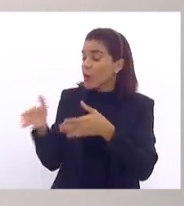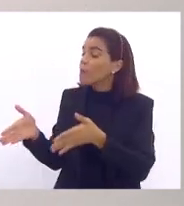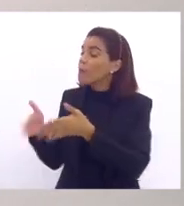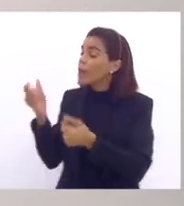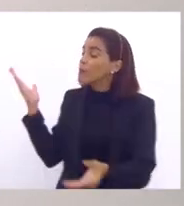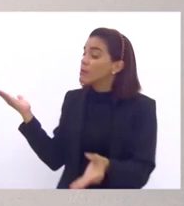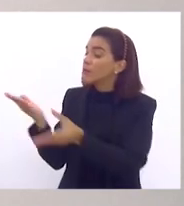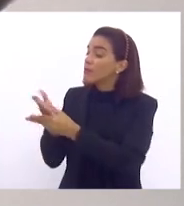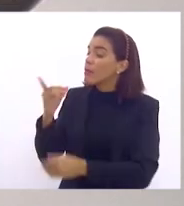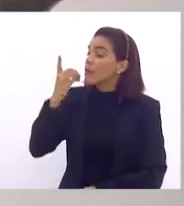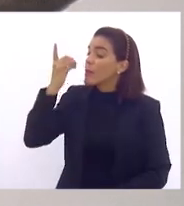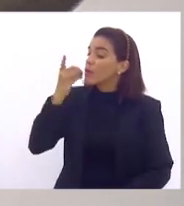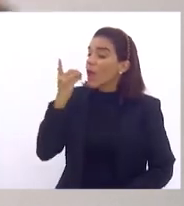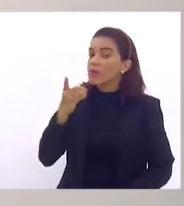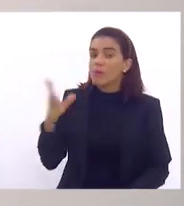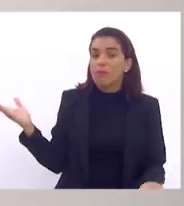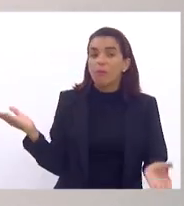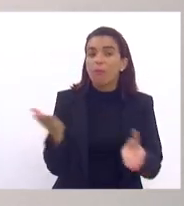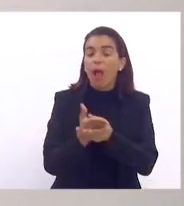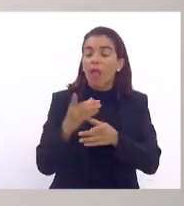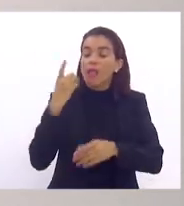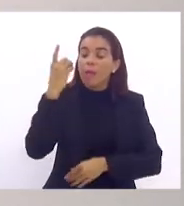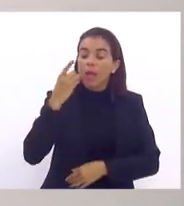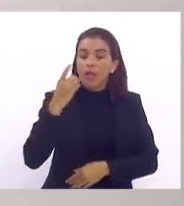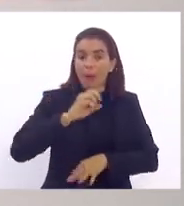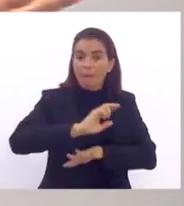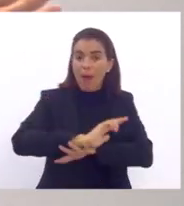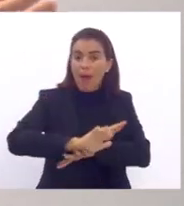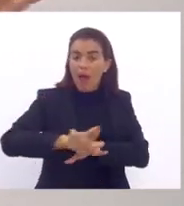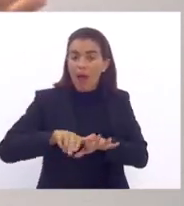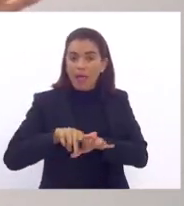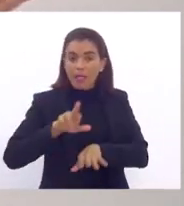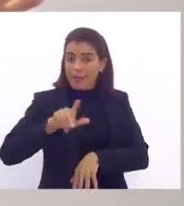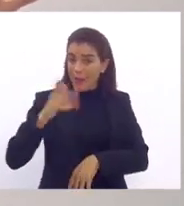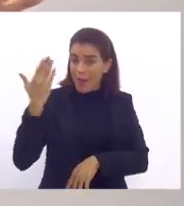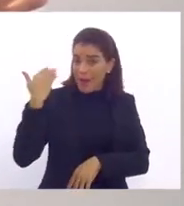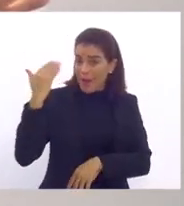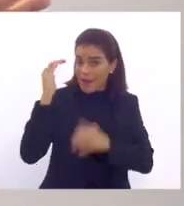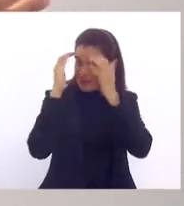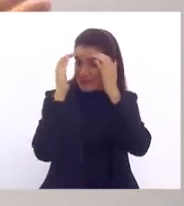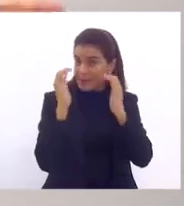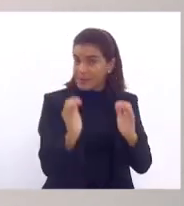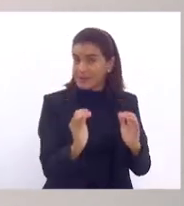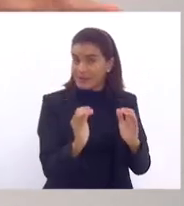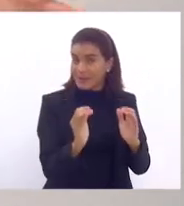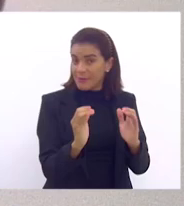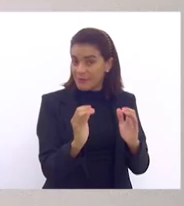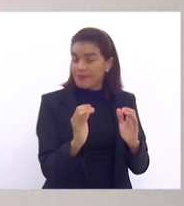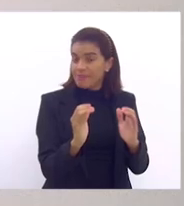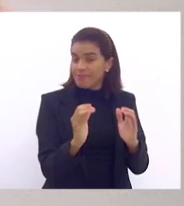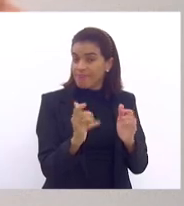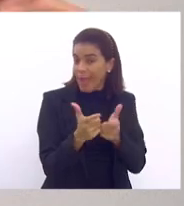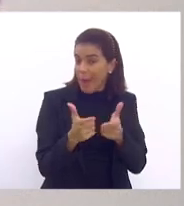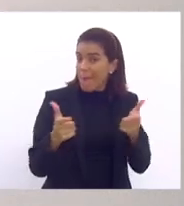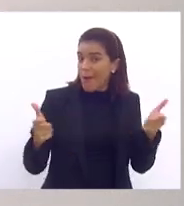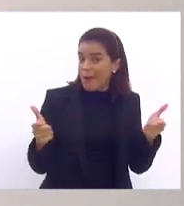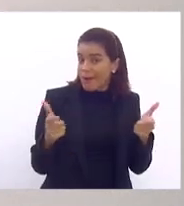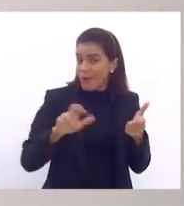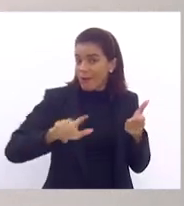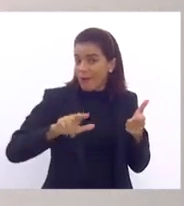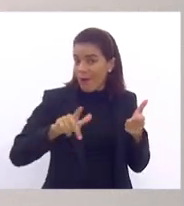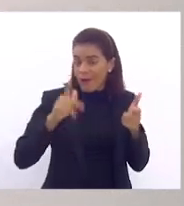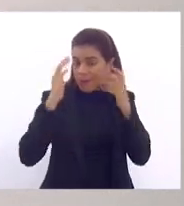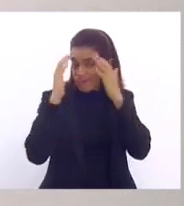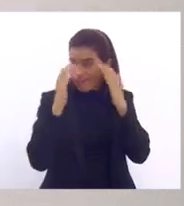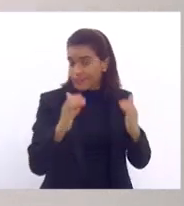processar Deputado antes da emenda 35 pedidos esses que não eram atendidos em sua maioria isso temos